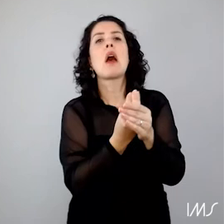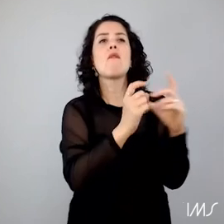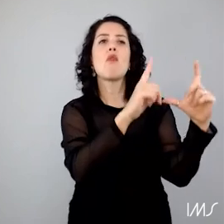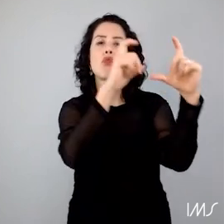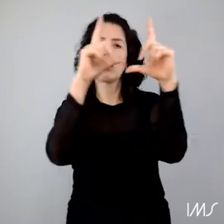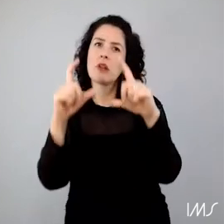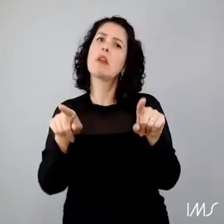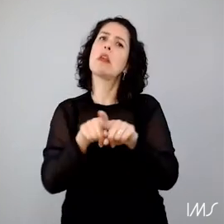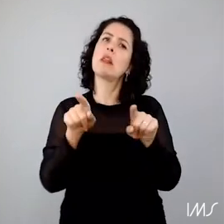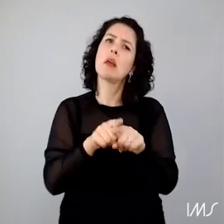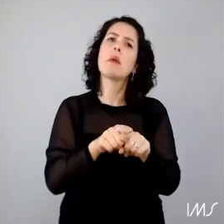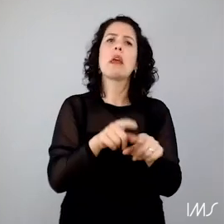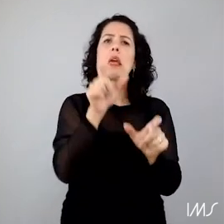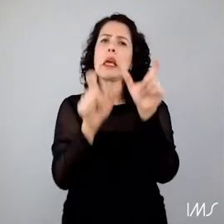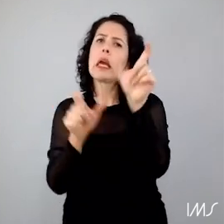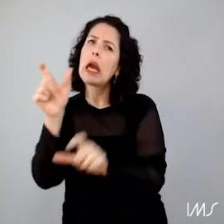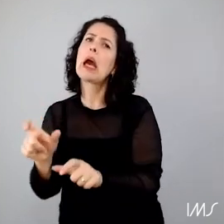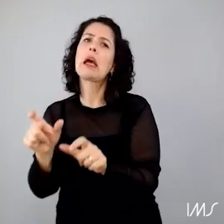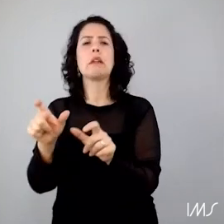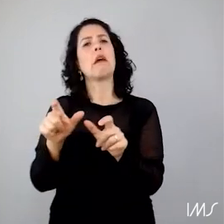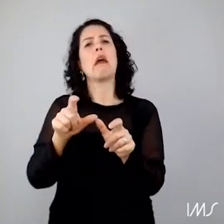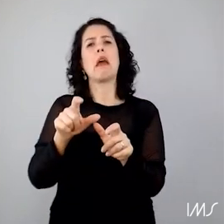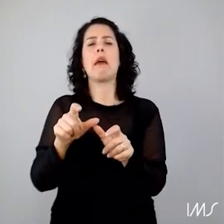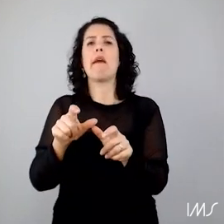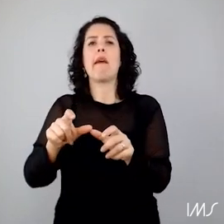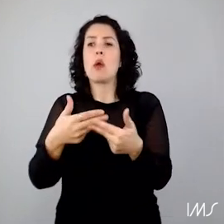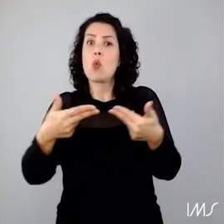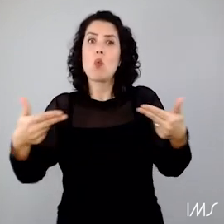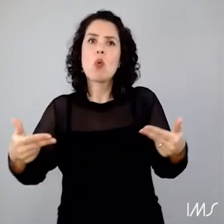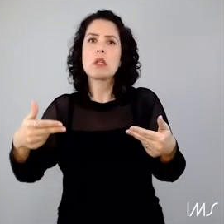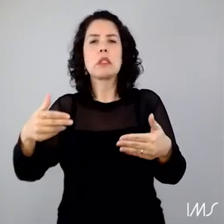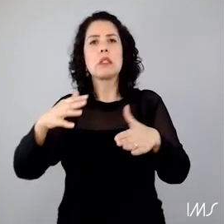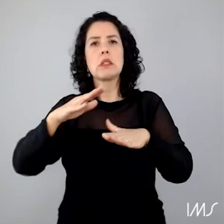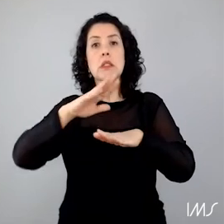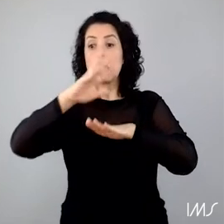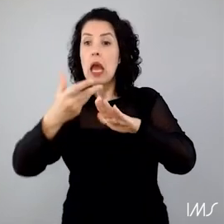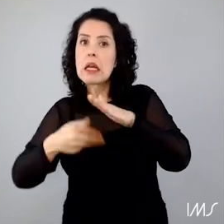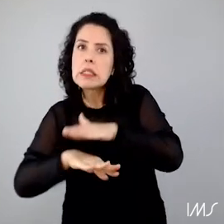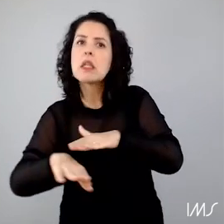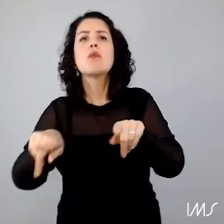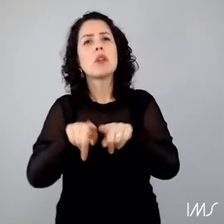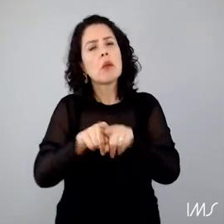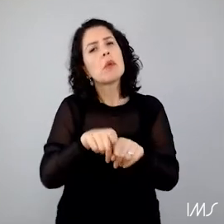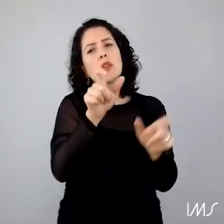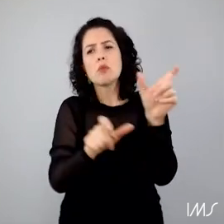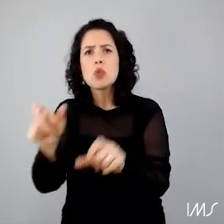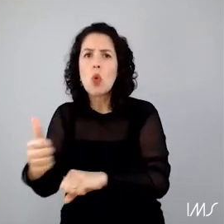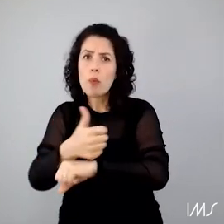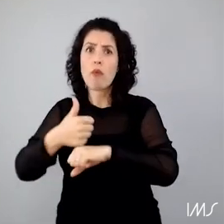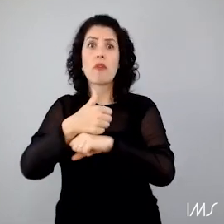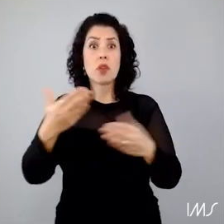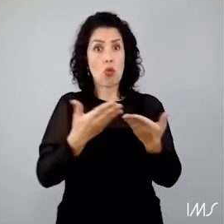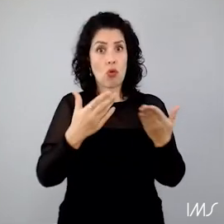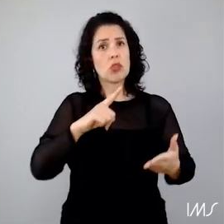isso que hoje reúne no Instituto mais de 26 arquivos, né, de importantes nomes da fotografia brasileira, foi, digamos